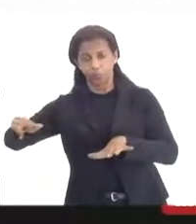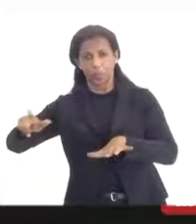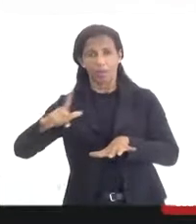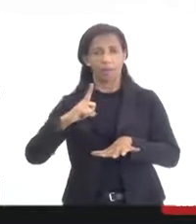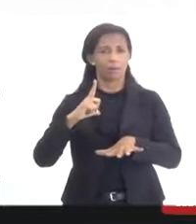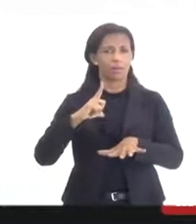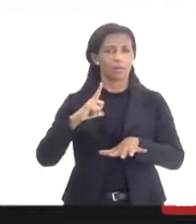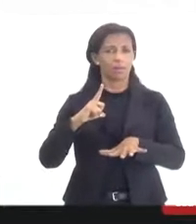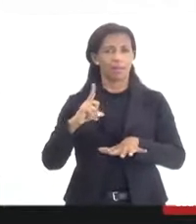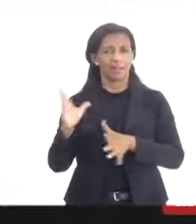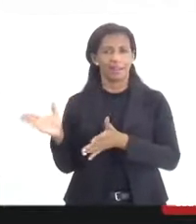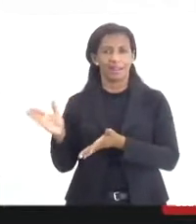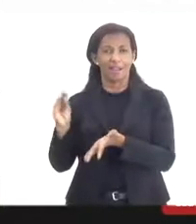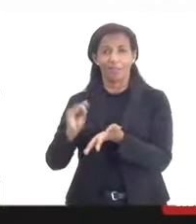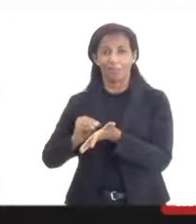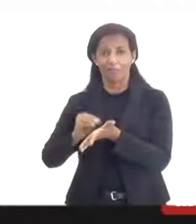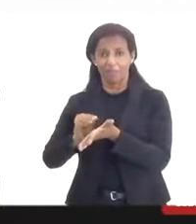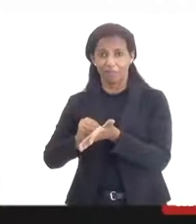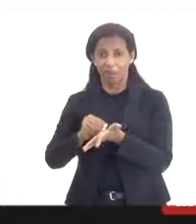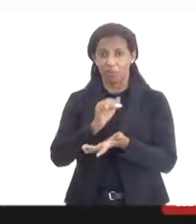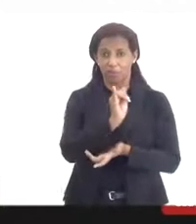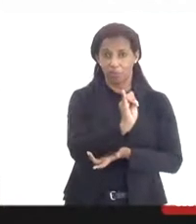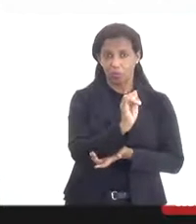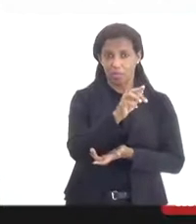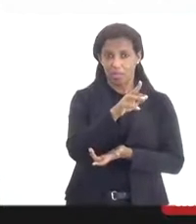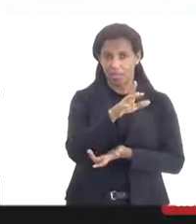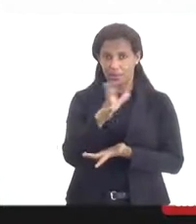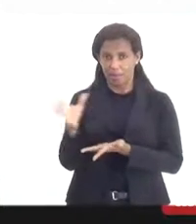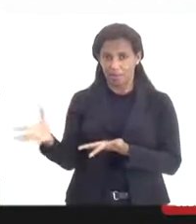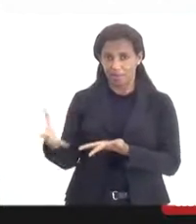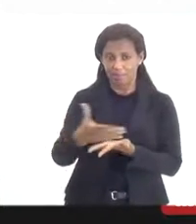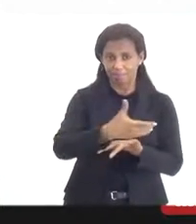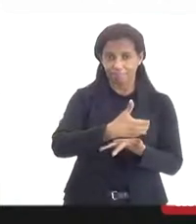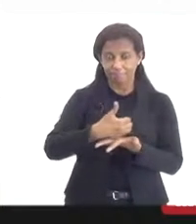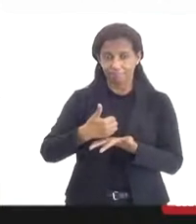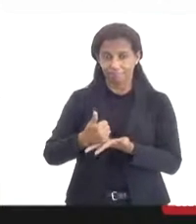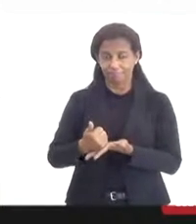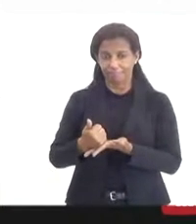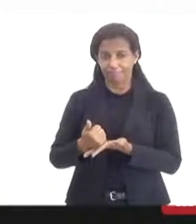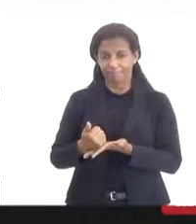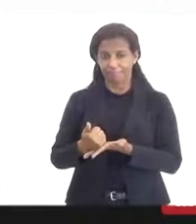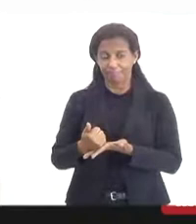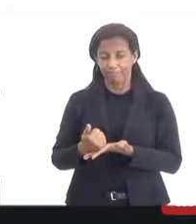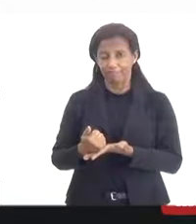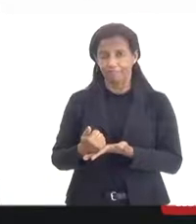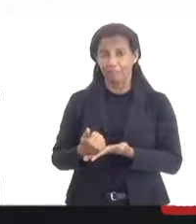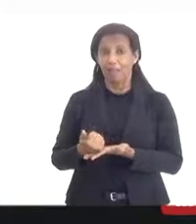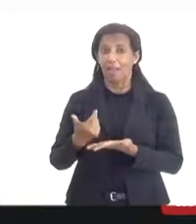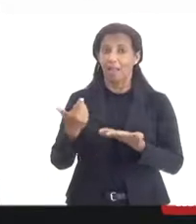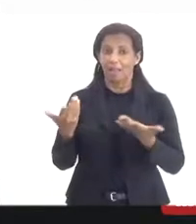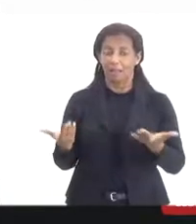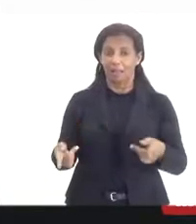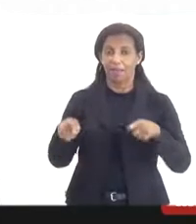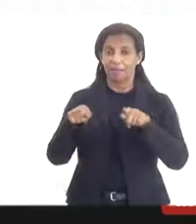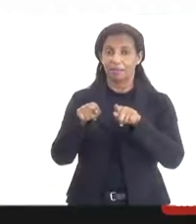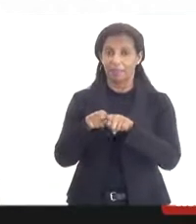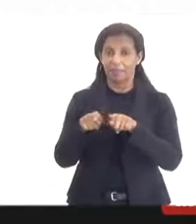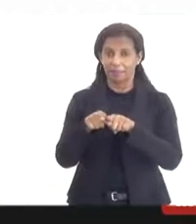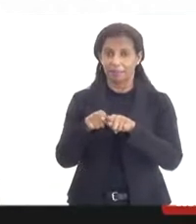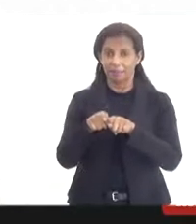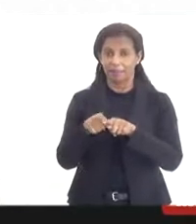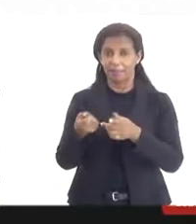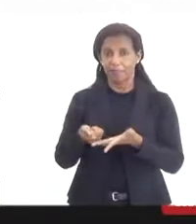no não recolhimento de ICMS ao estado de origem, acaba repercutindo também de